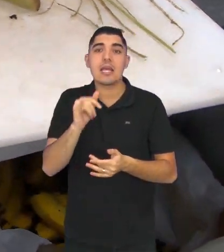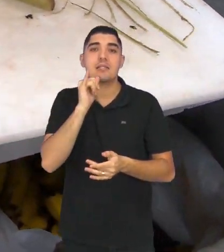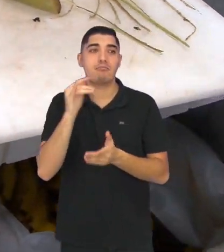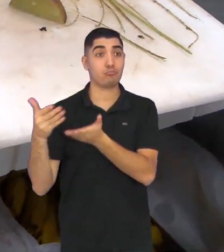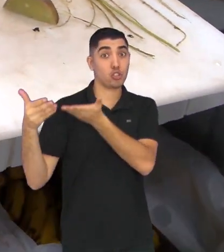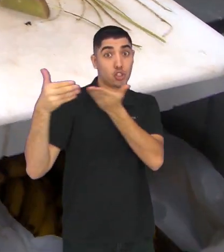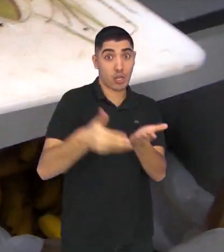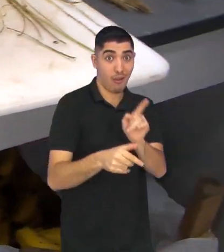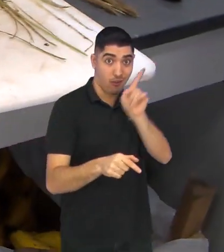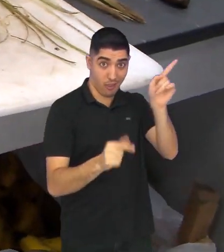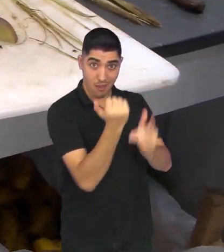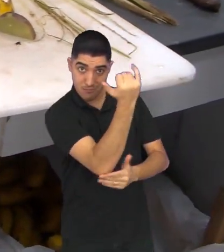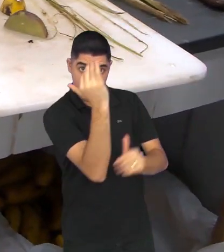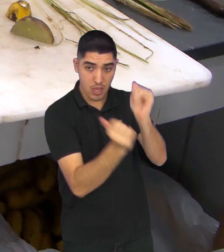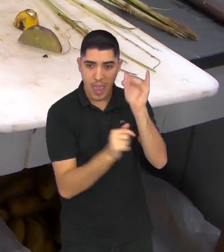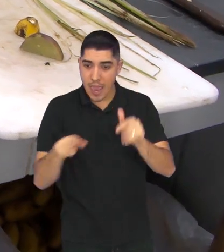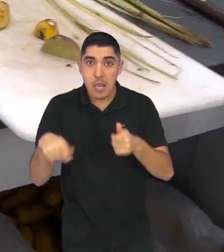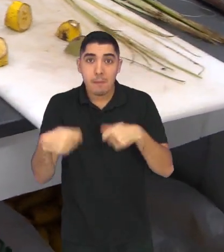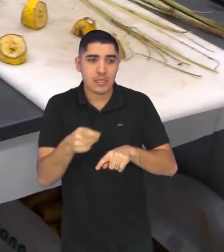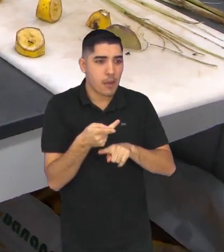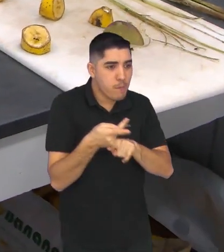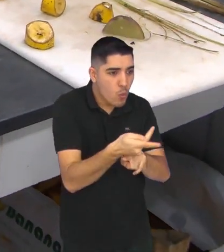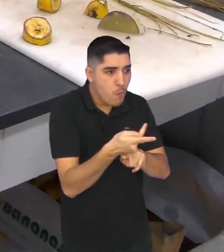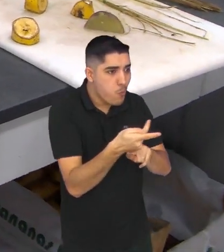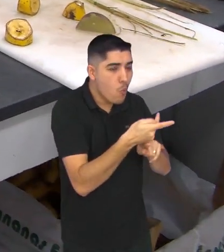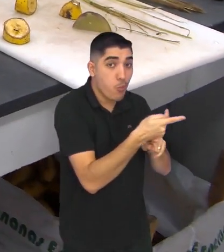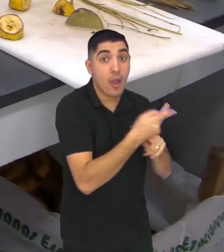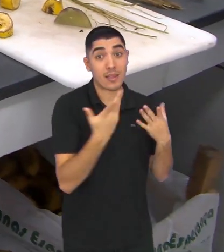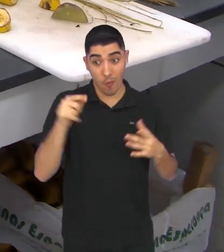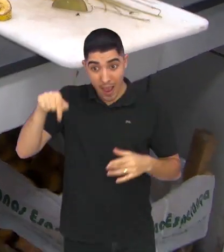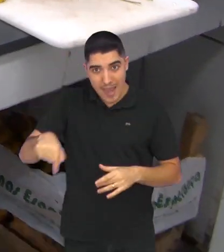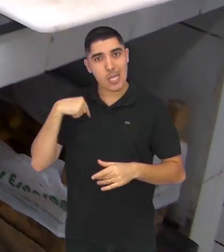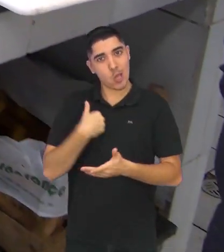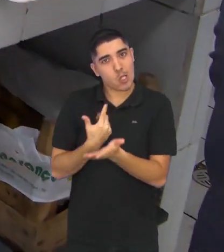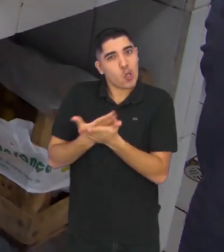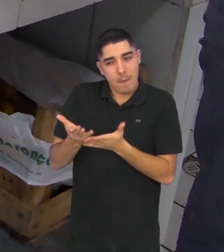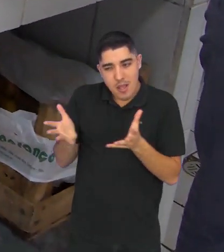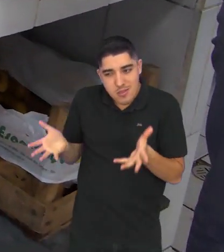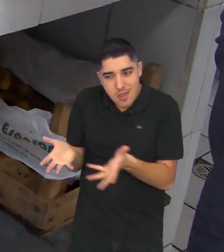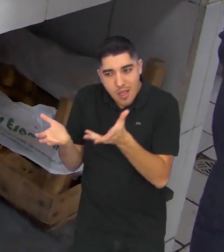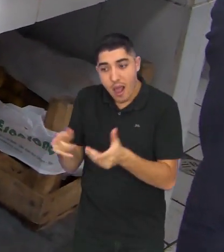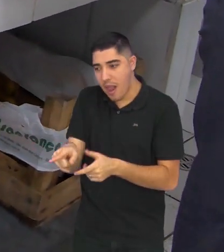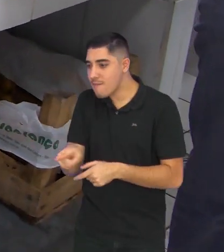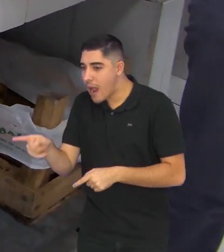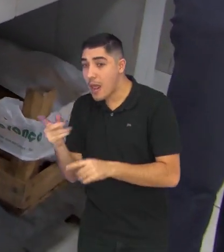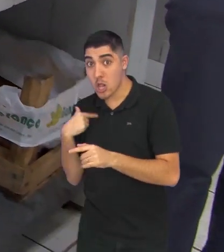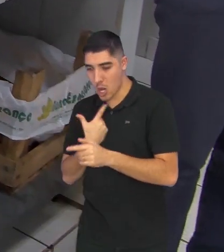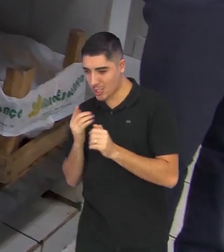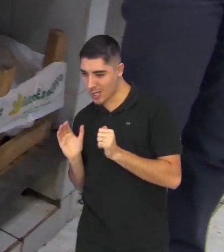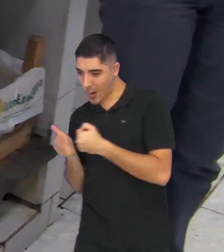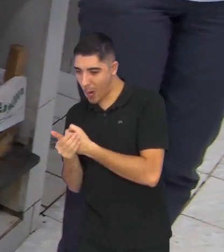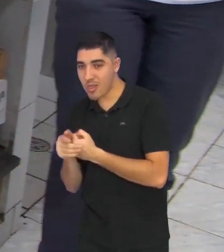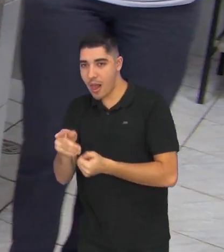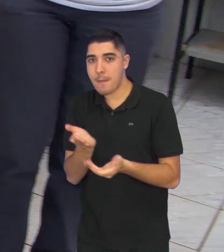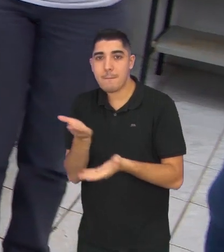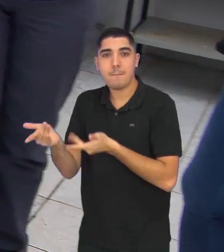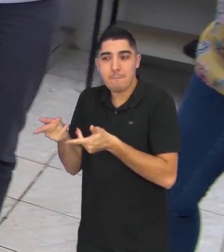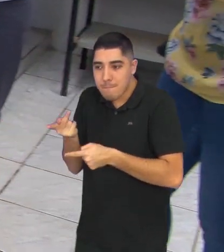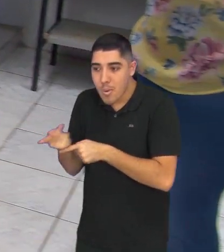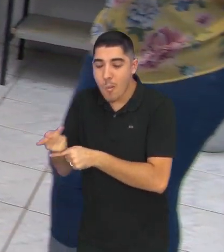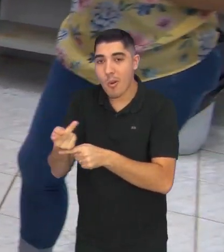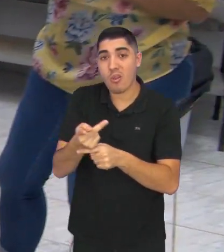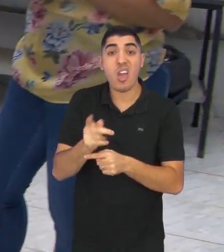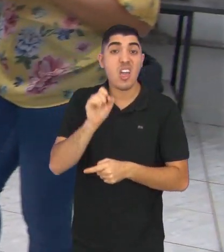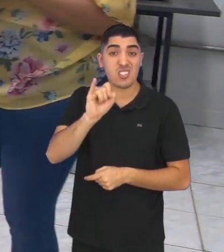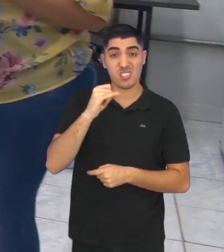entrar na natureza, estiver no meio, ele ter facilidade, né? Na verdade, o objetivo... Porque na realidade, se você vier e dar